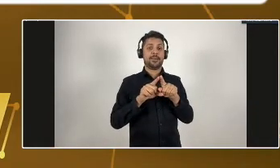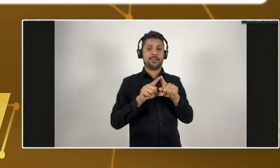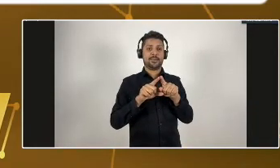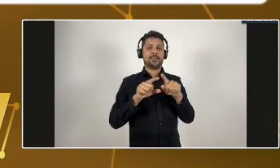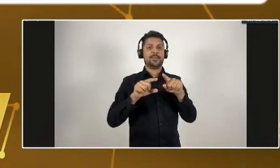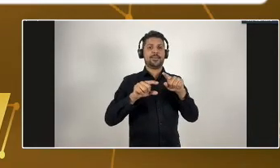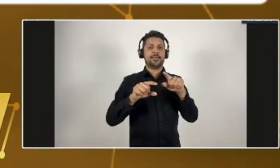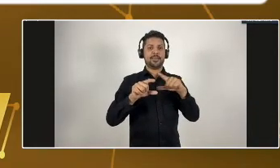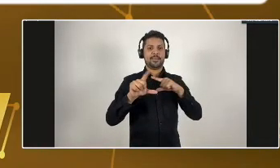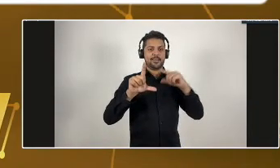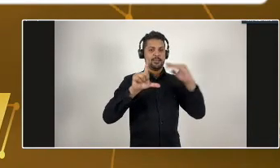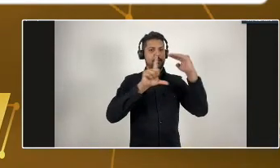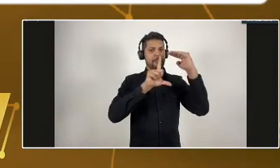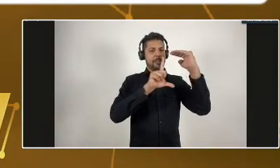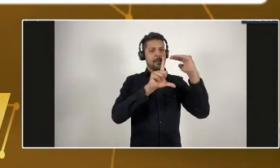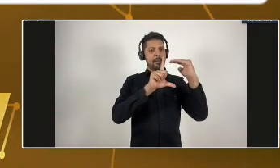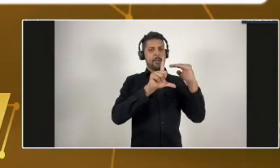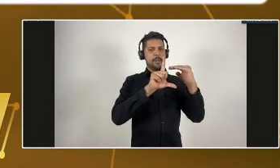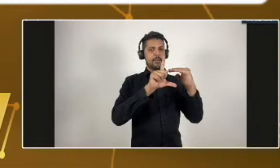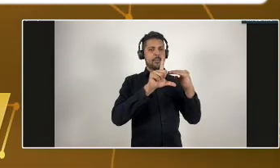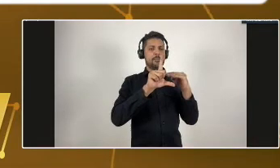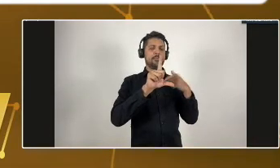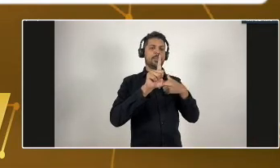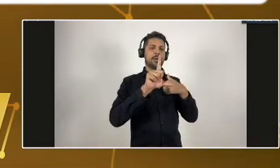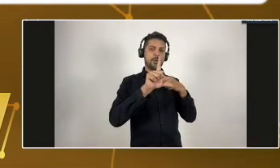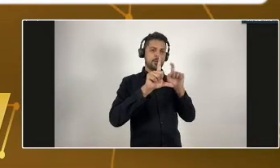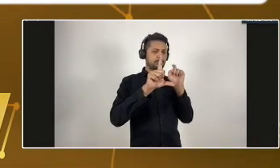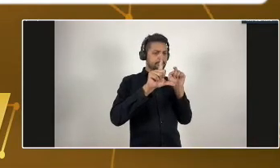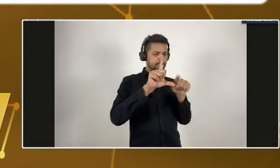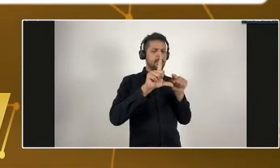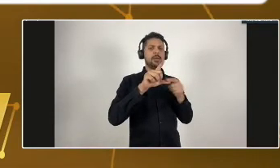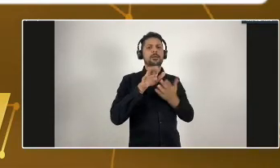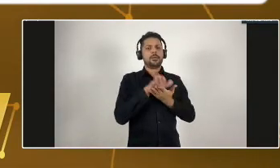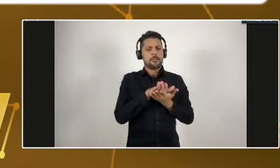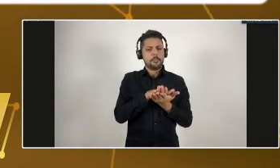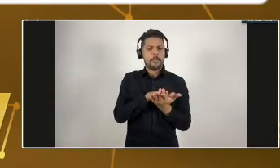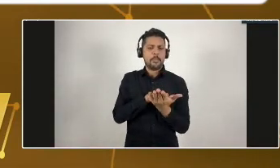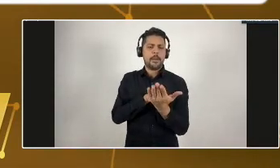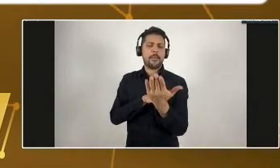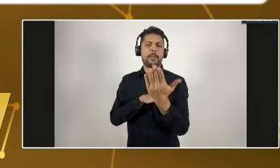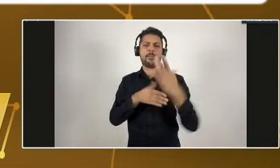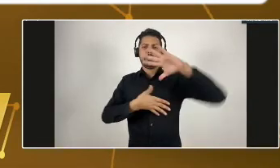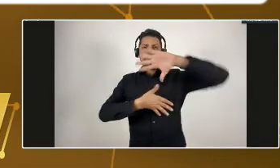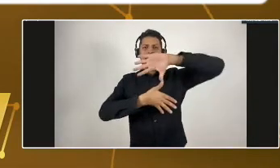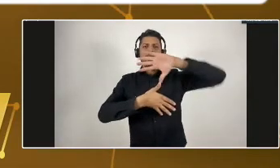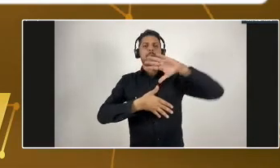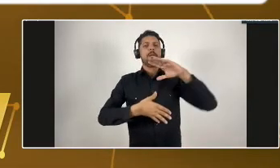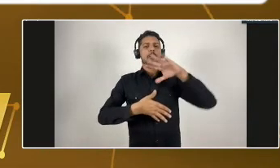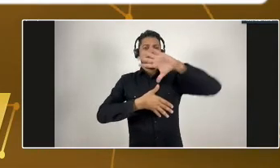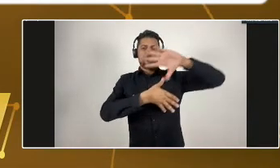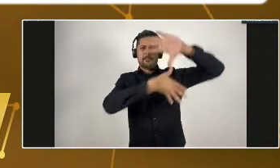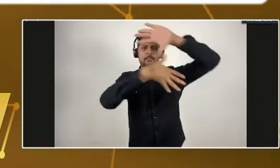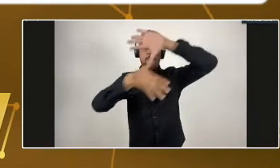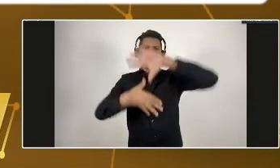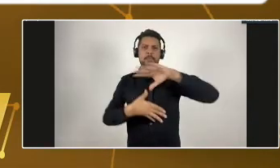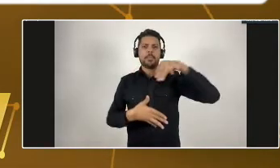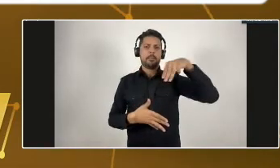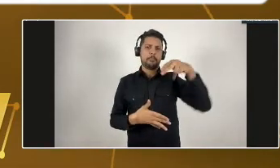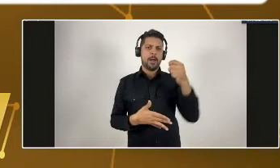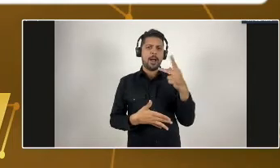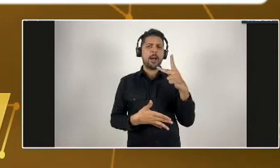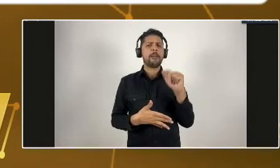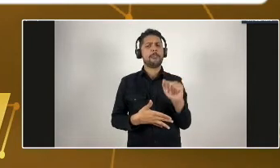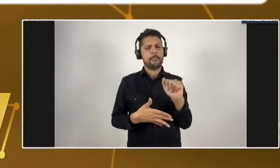impressão desses mapas, né? Às vezes eu quero um mapa simples que não demanda a equipe